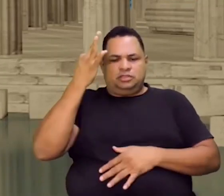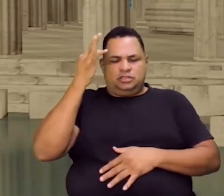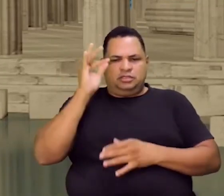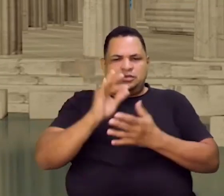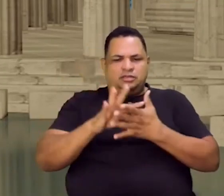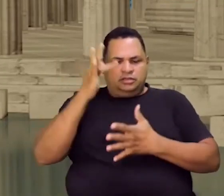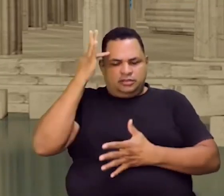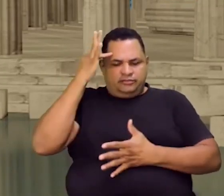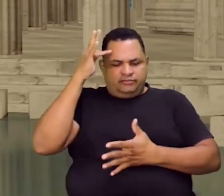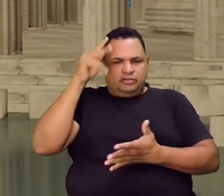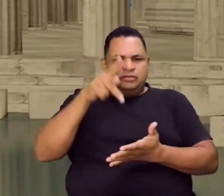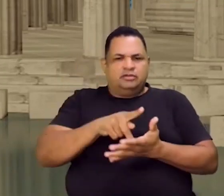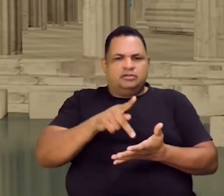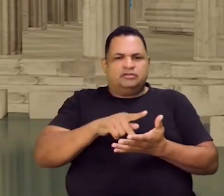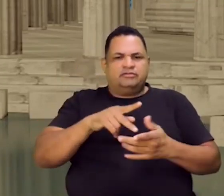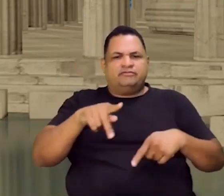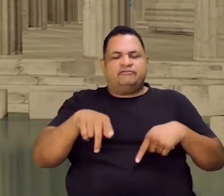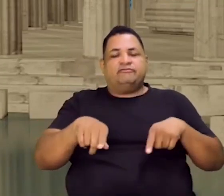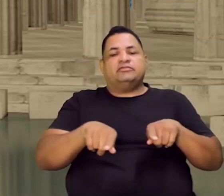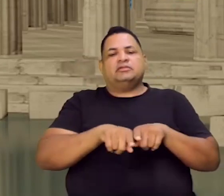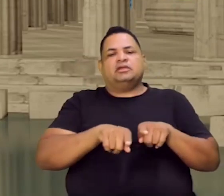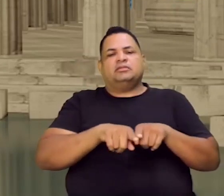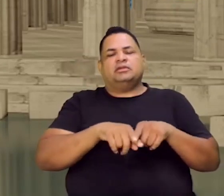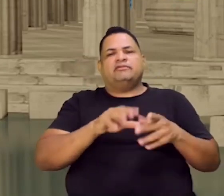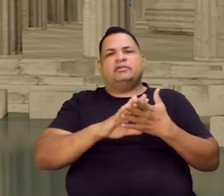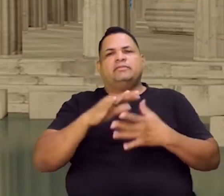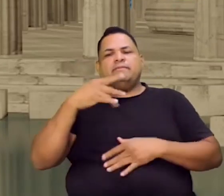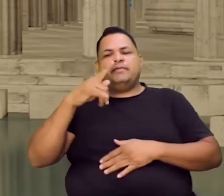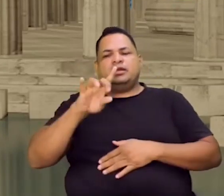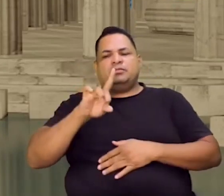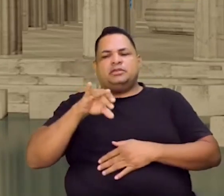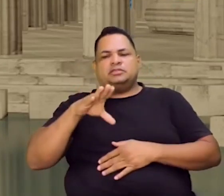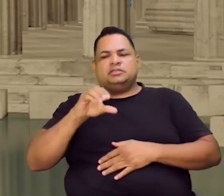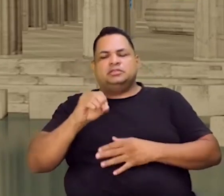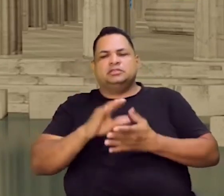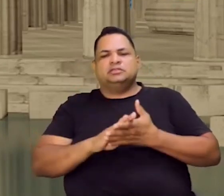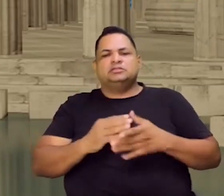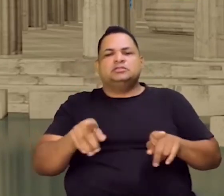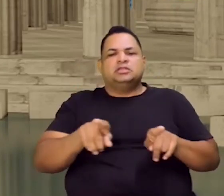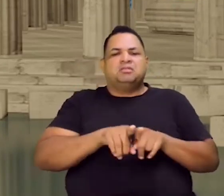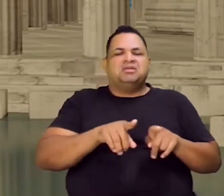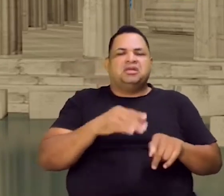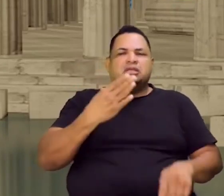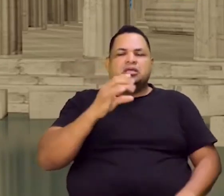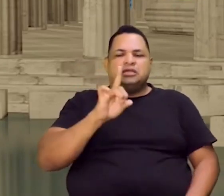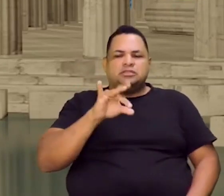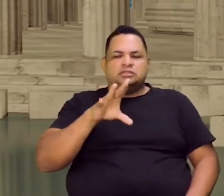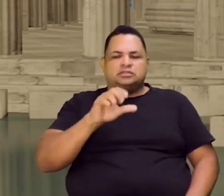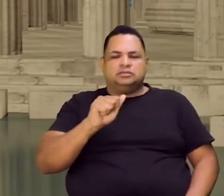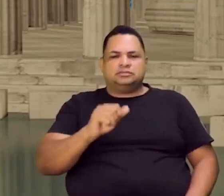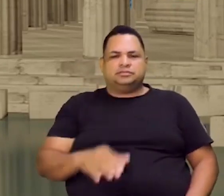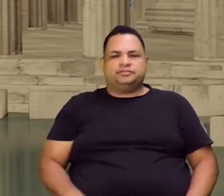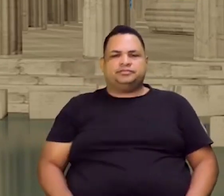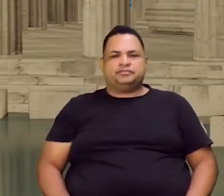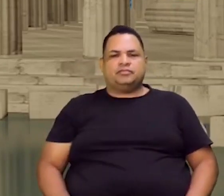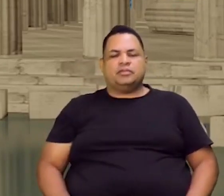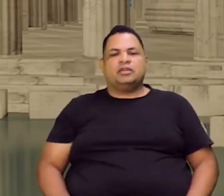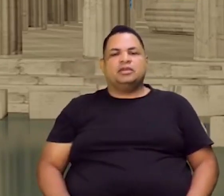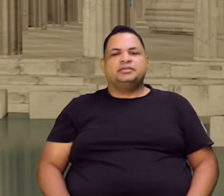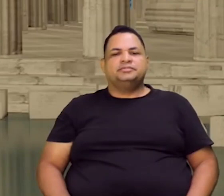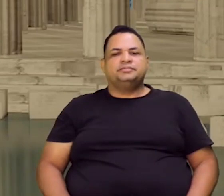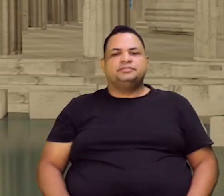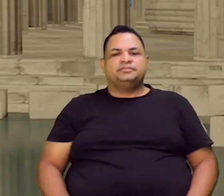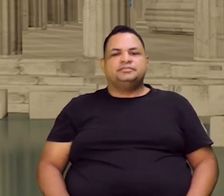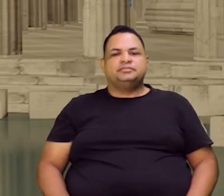o pragmatismo, né? E o criticismo. Olha só esse método aí. Será que é uma influência lá do